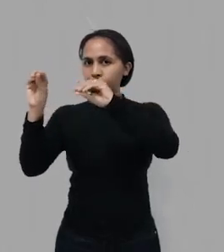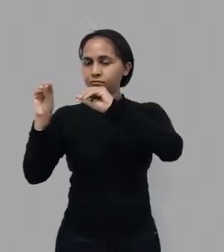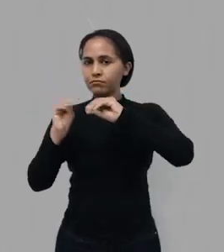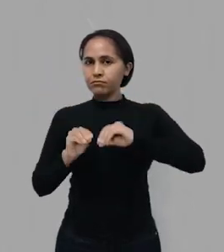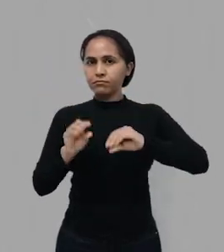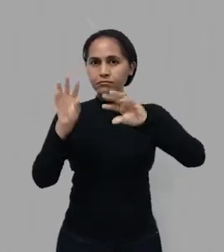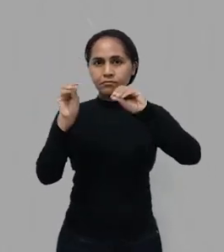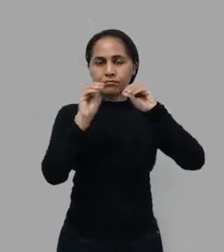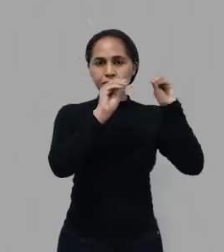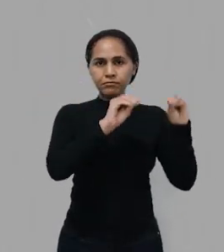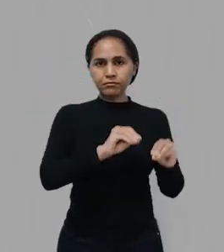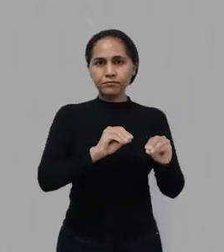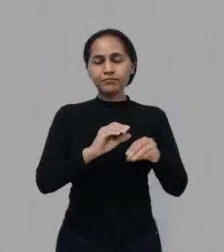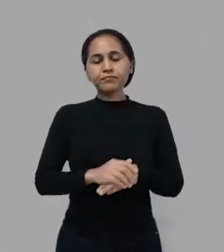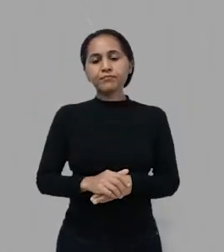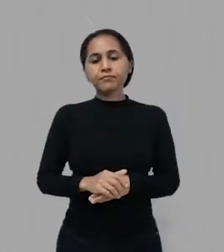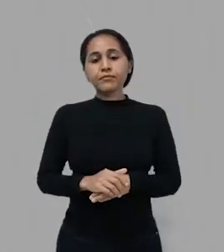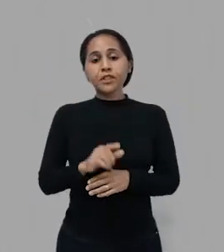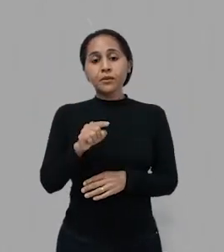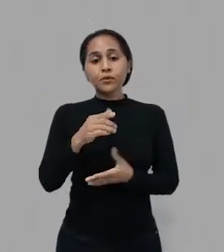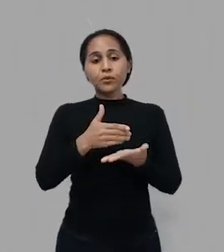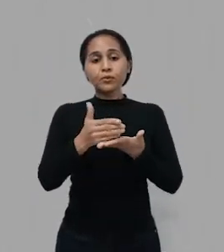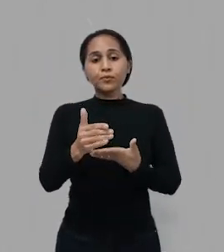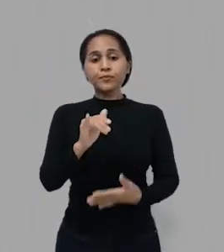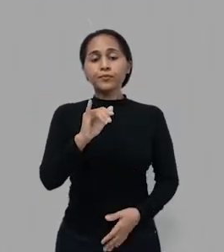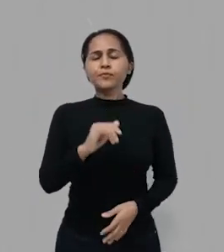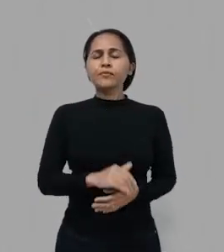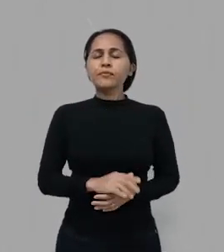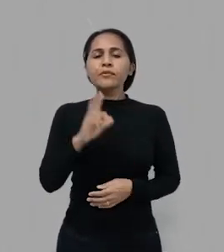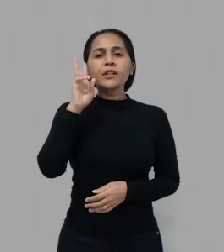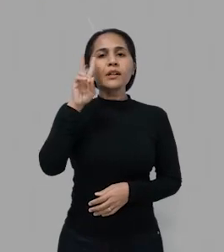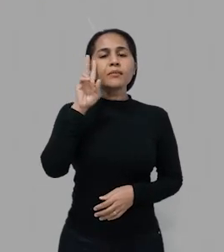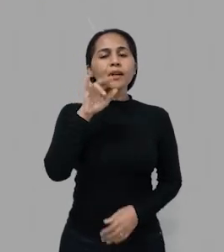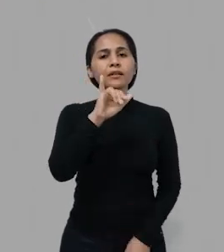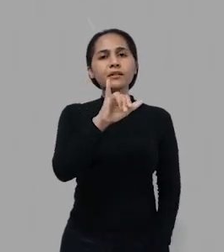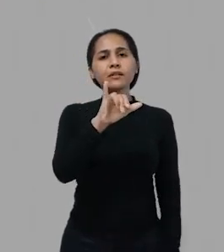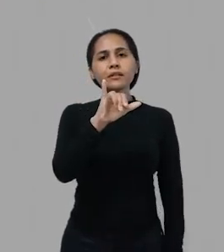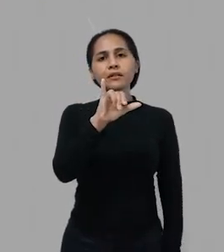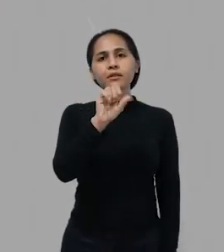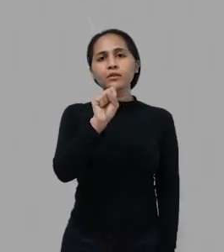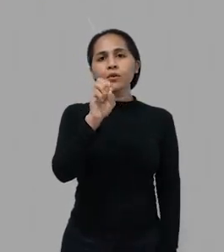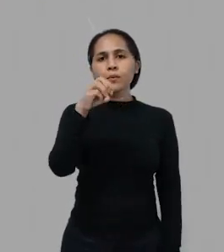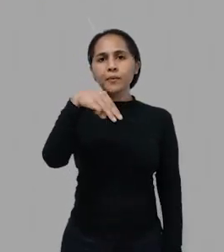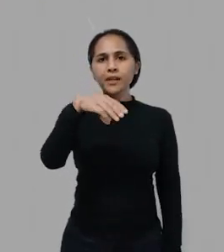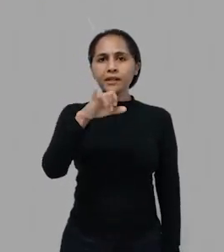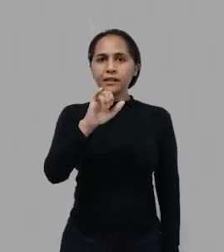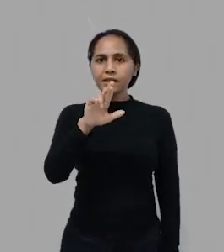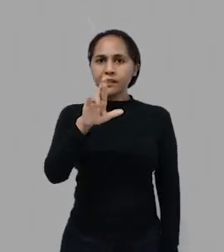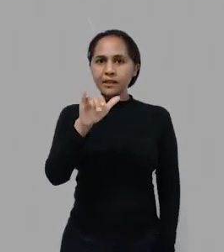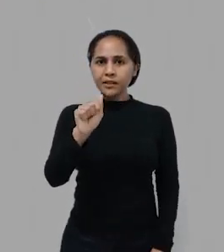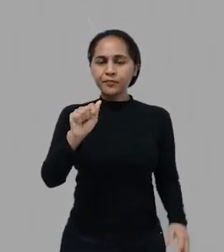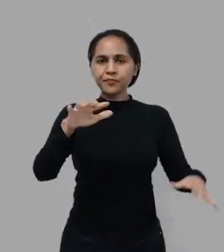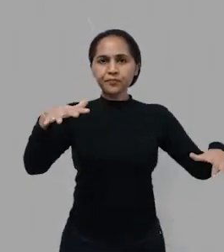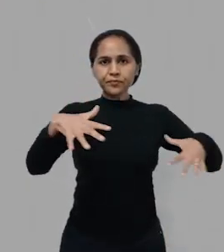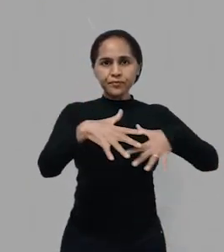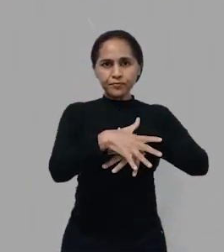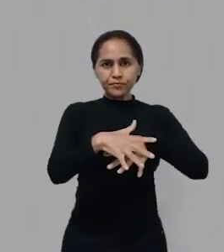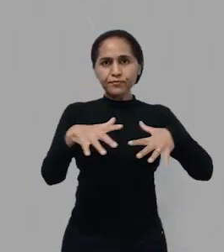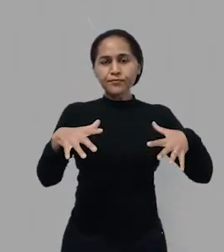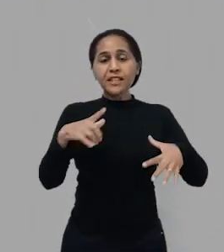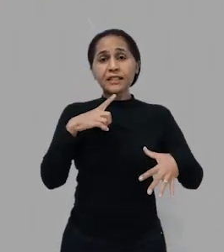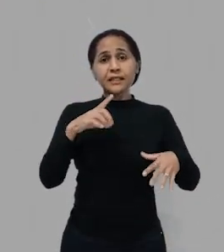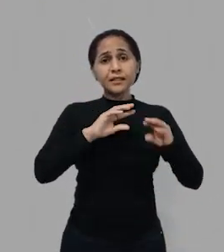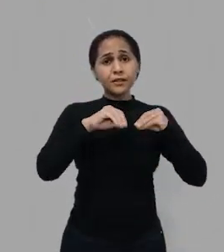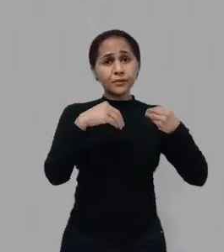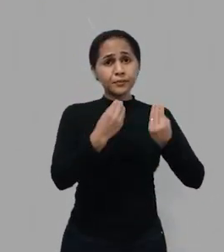essa é a introdução à isomeria. Então vamos relembrar. Isomeria é quando nós temos substâncias diferentes que vão apresentar